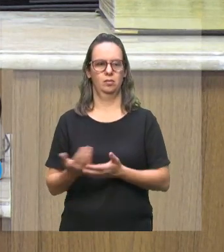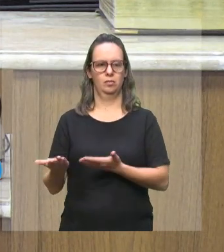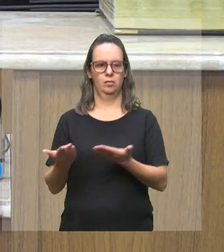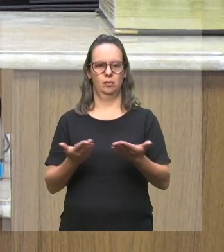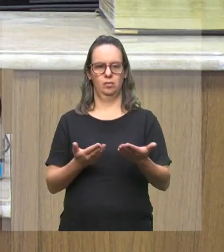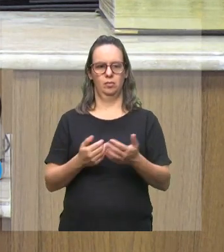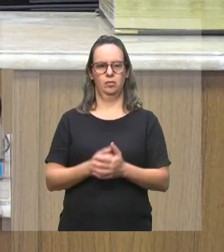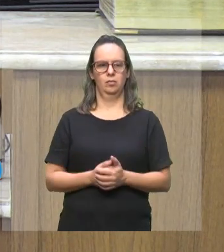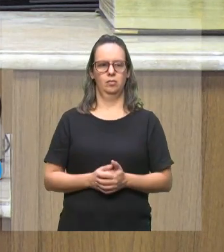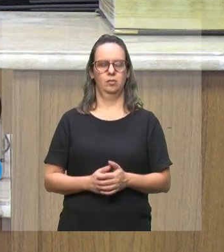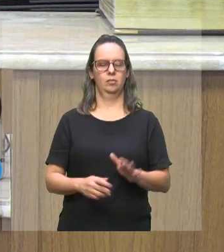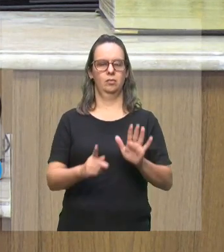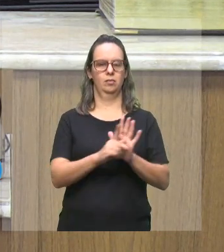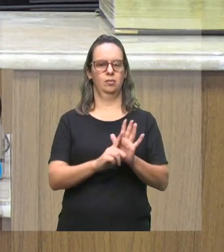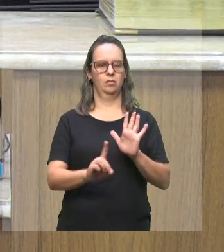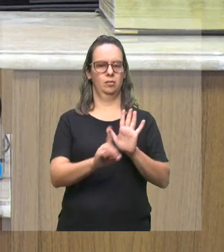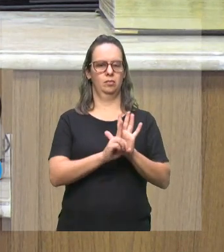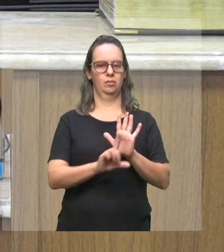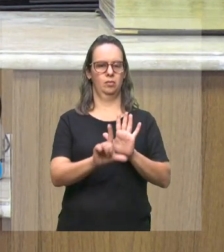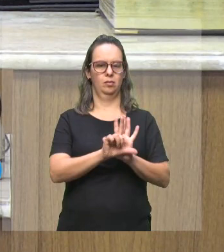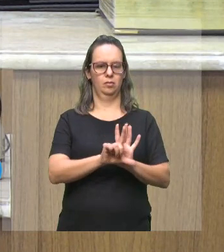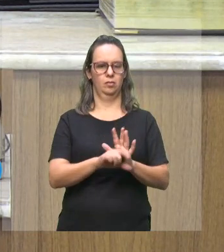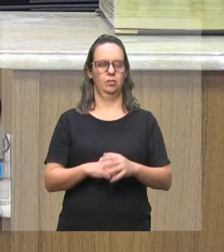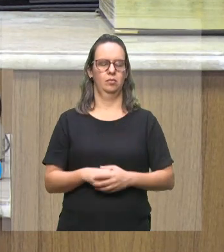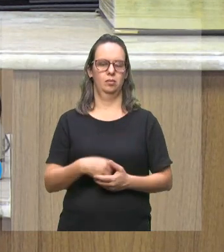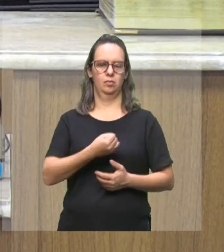Projeto de Decreto Legislativo número